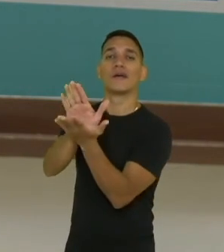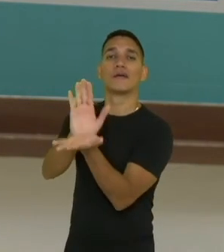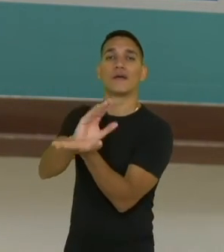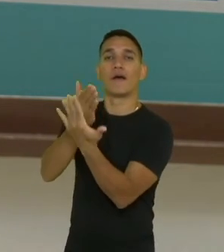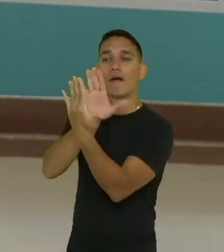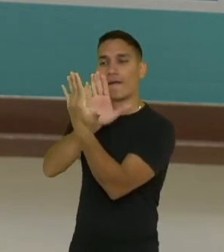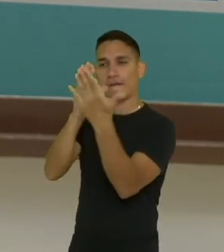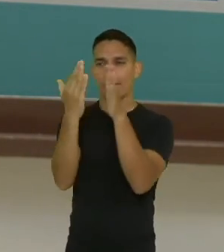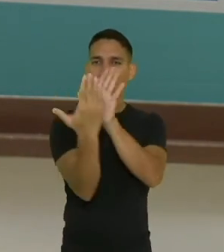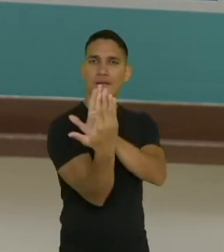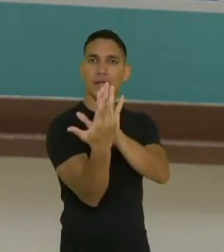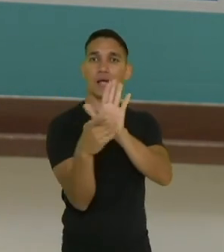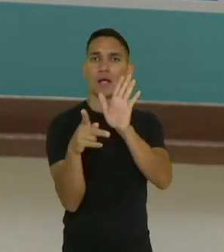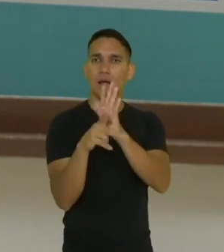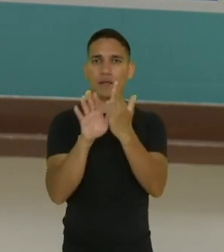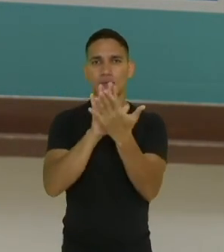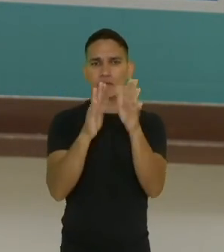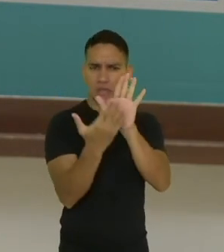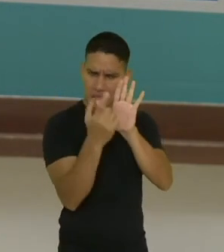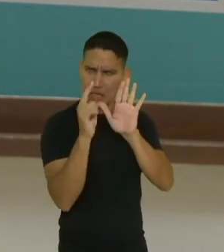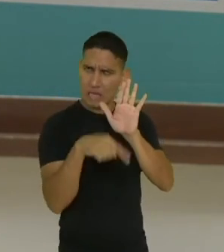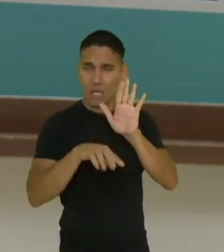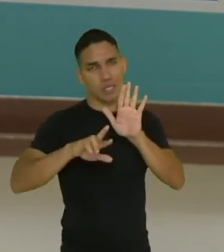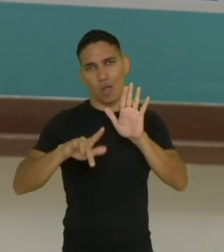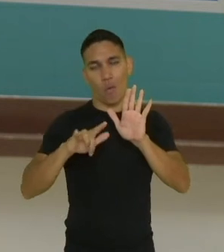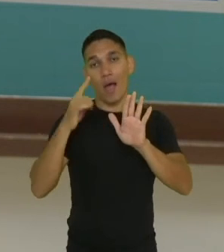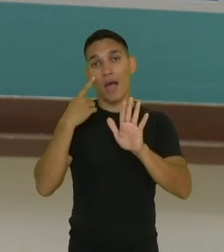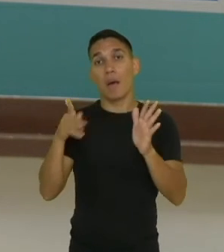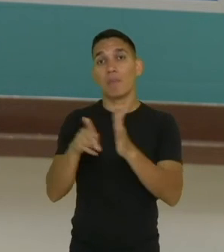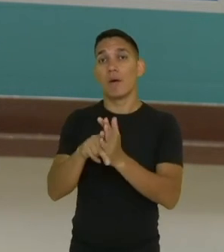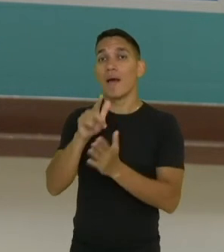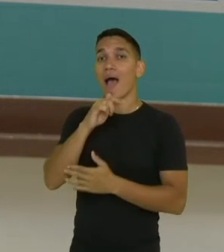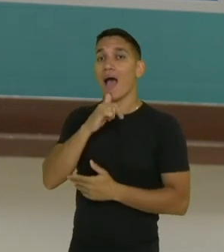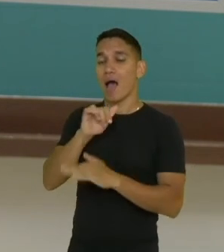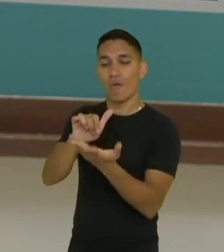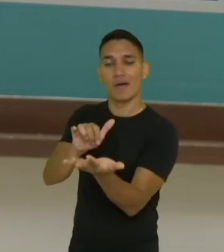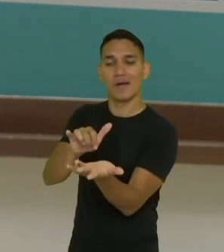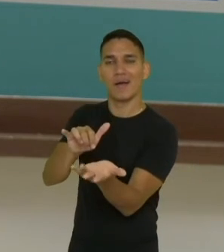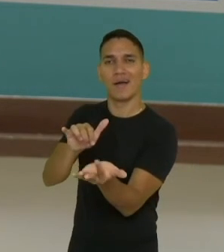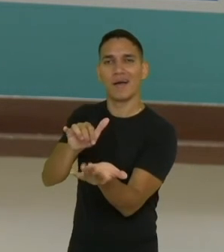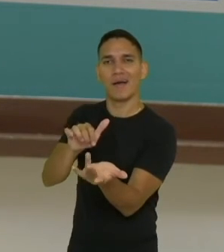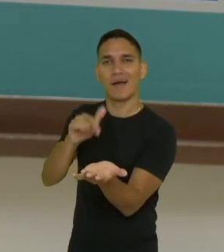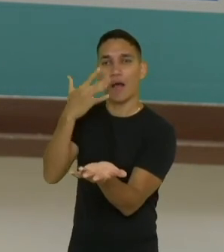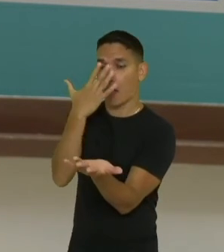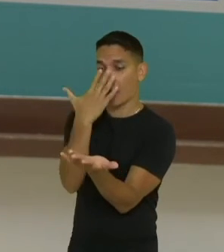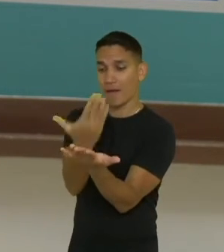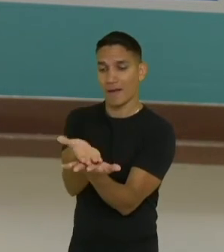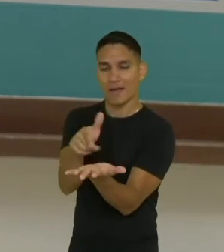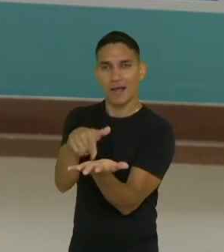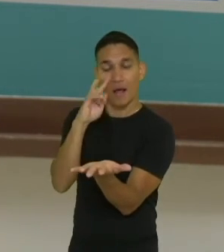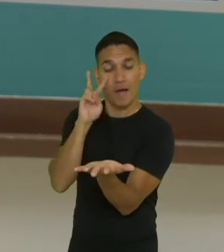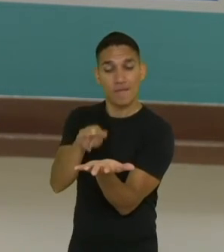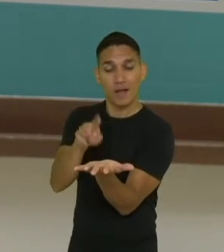ou seja, reflexo no espelho? Não. Reflexo na água. Dessa maneira, a gente tem